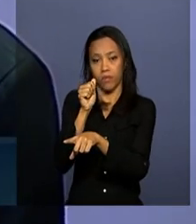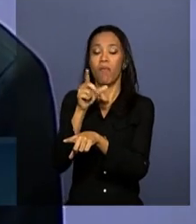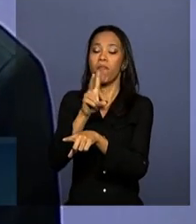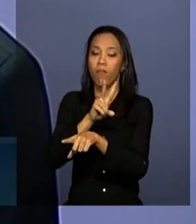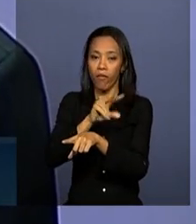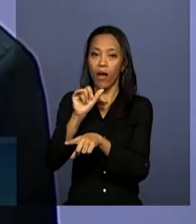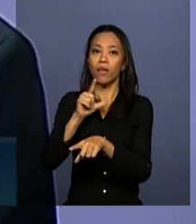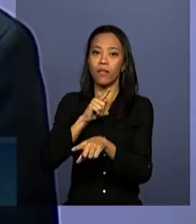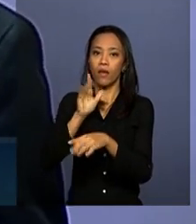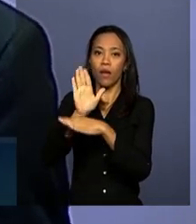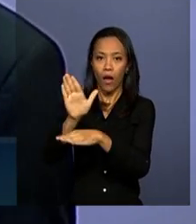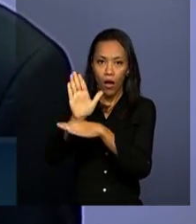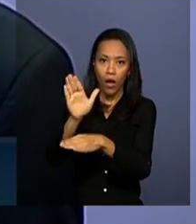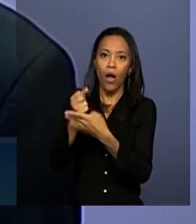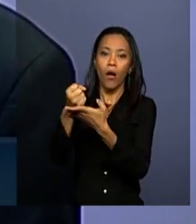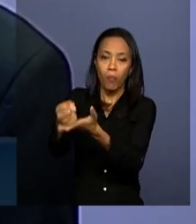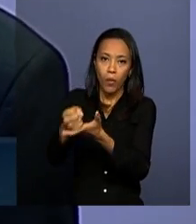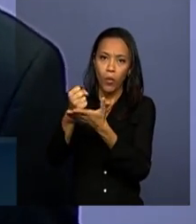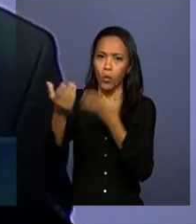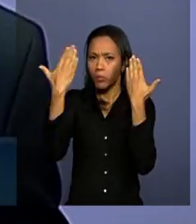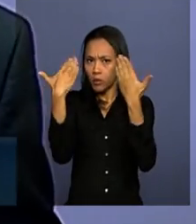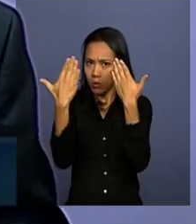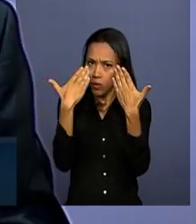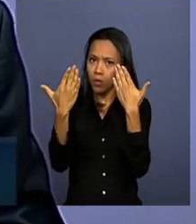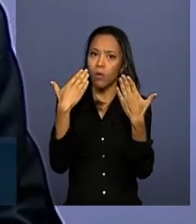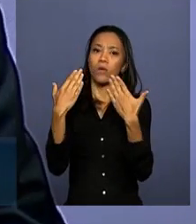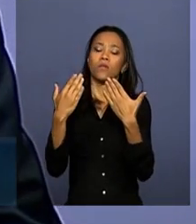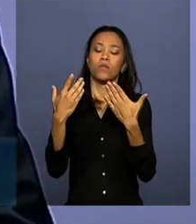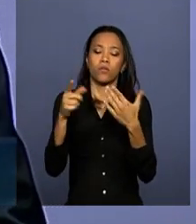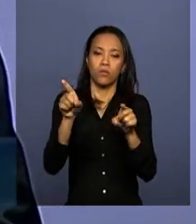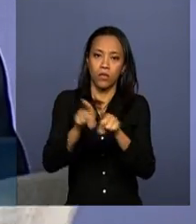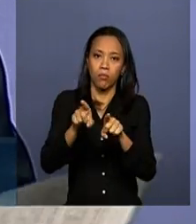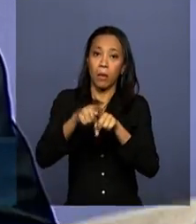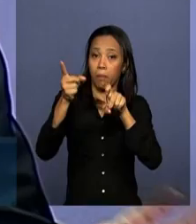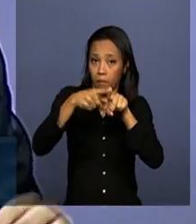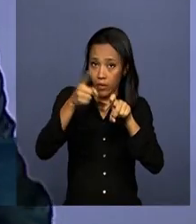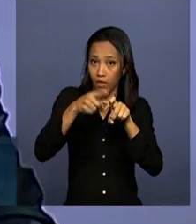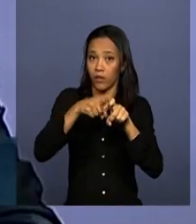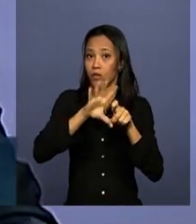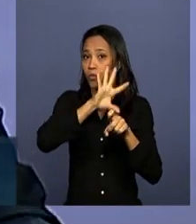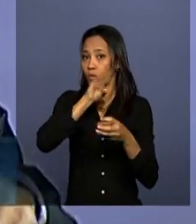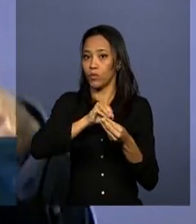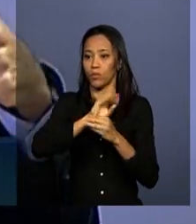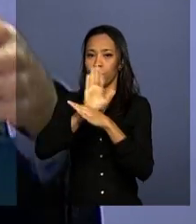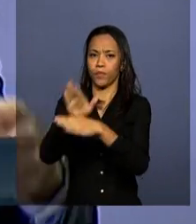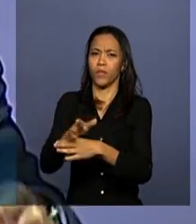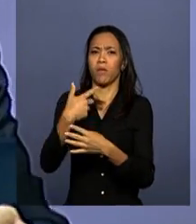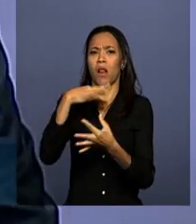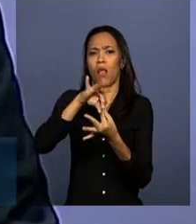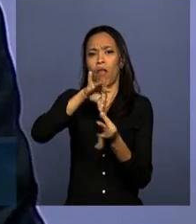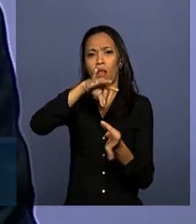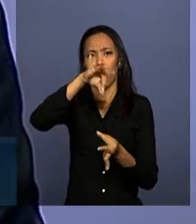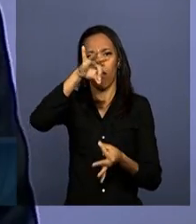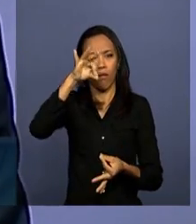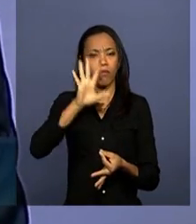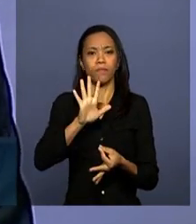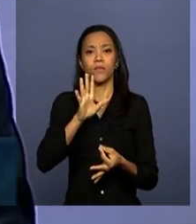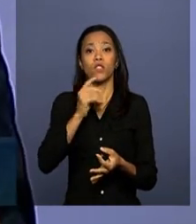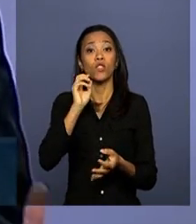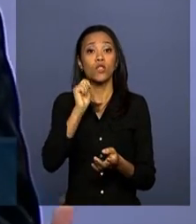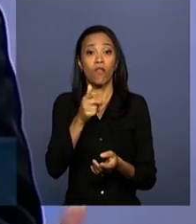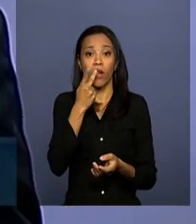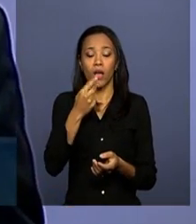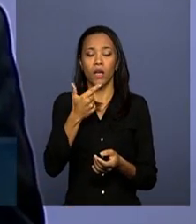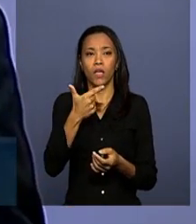mulheres de vítimas de violência, por todas as políticas já consolidadas, precisam ter. Eu não quero me estender muito mais, apenas dizer o seguinte,